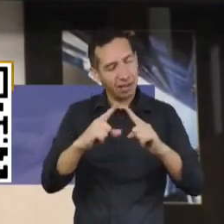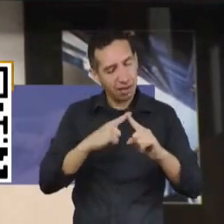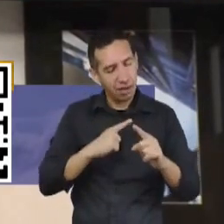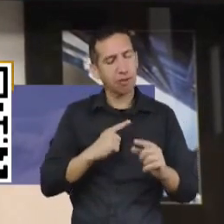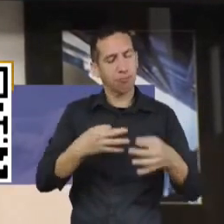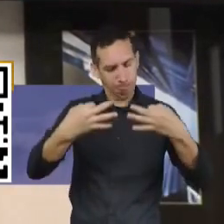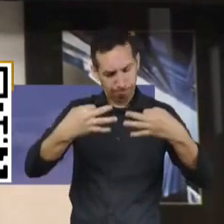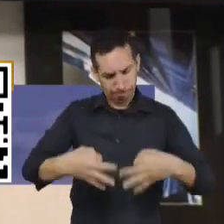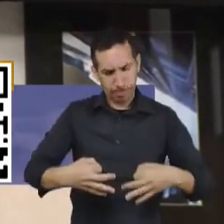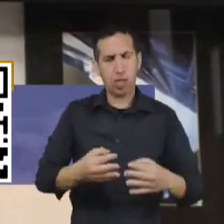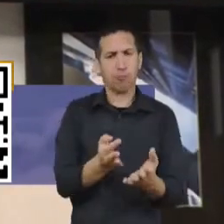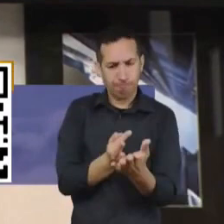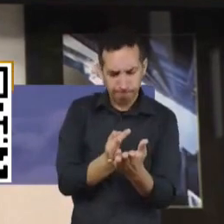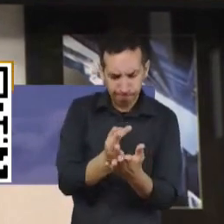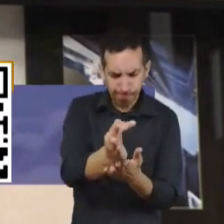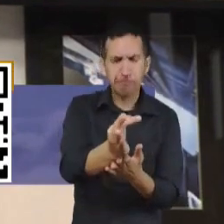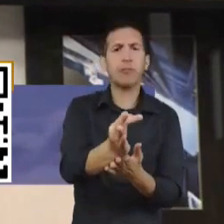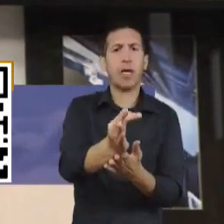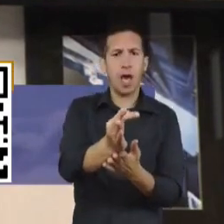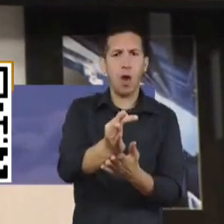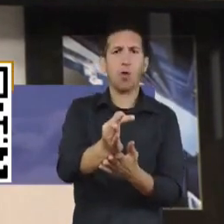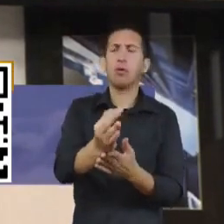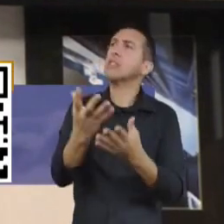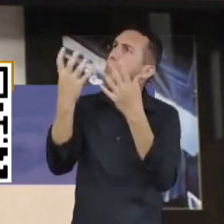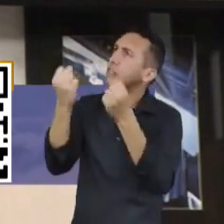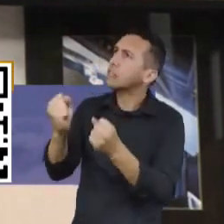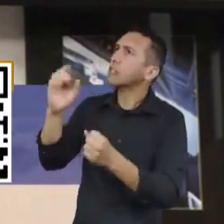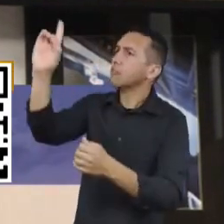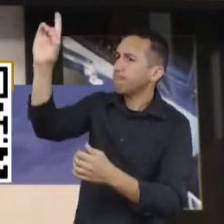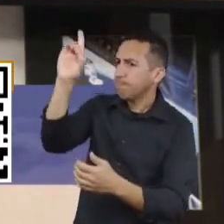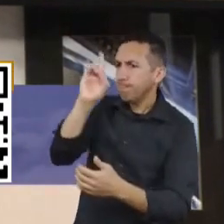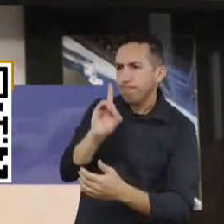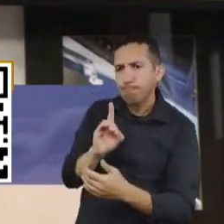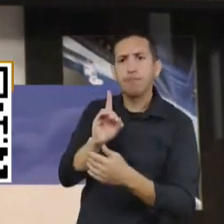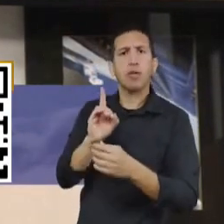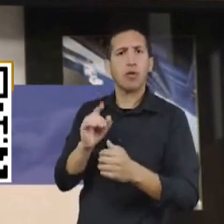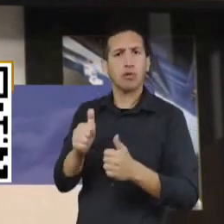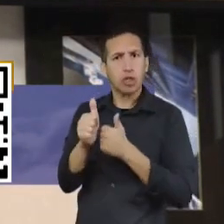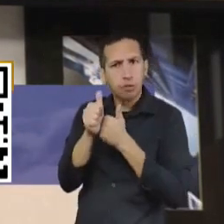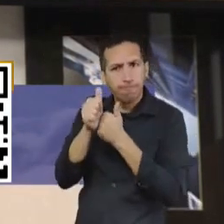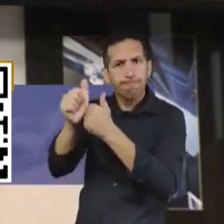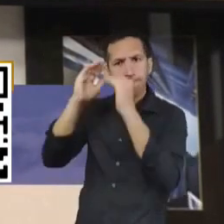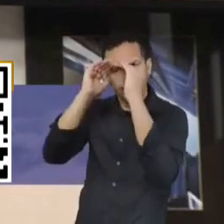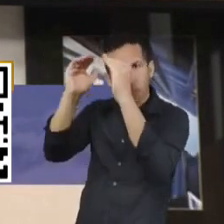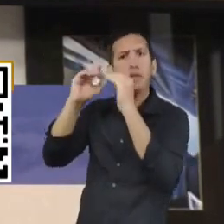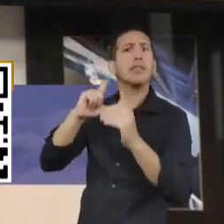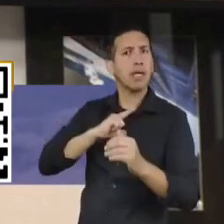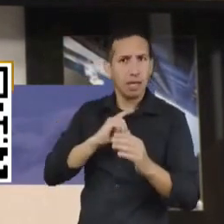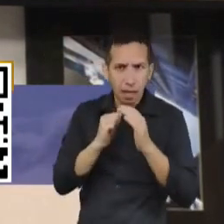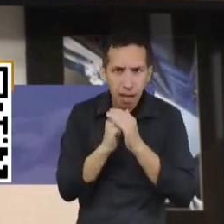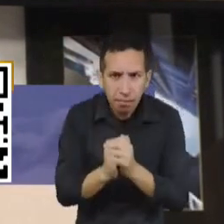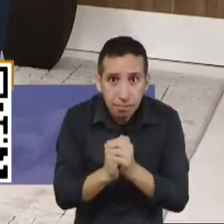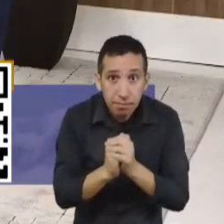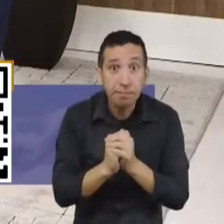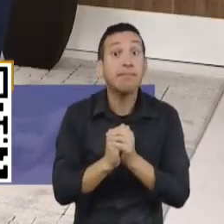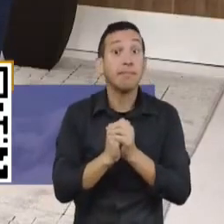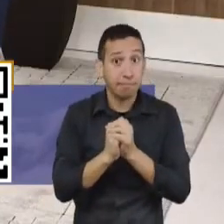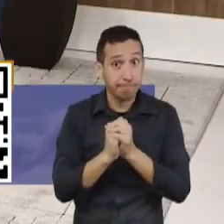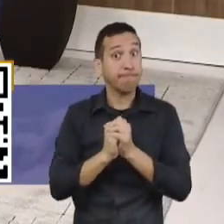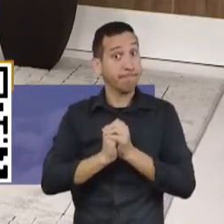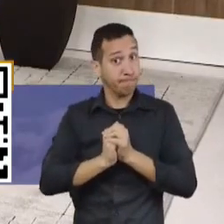Fiel e esta obediente consagrada e que realmente segue os princípios da palavra de Deus amém